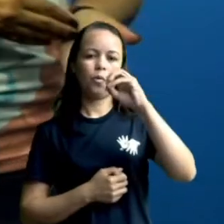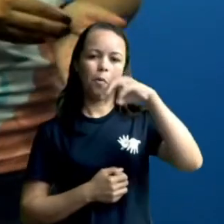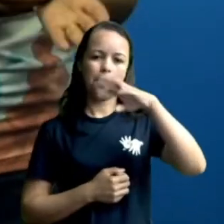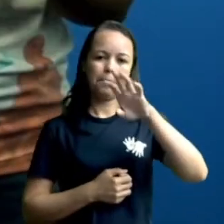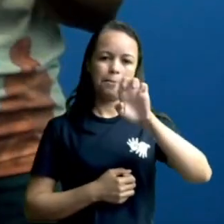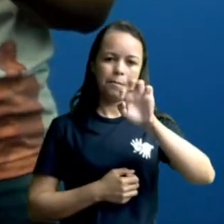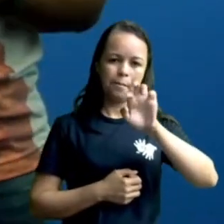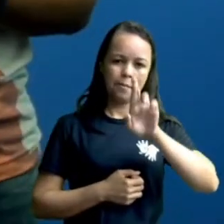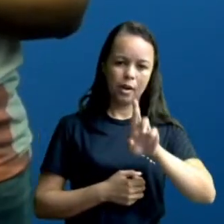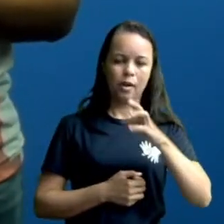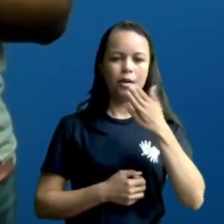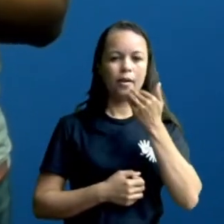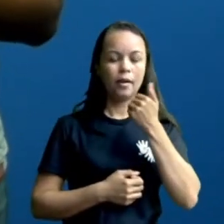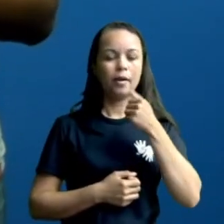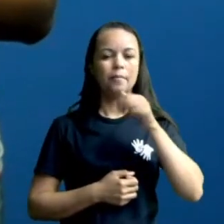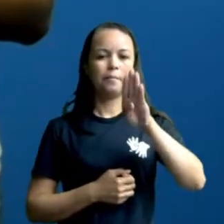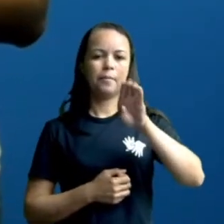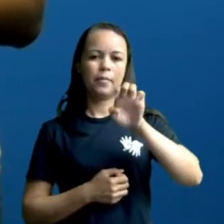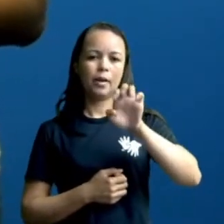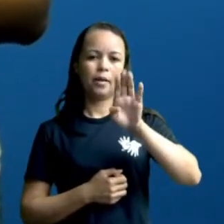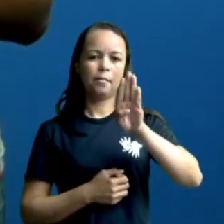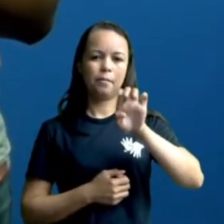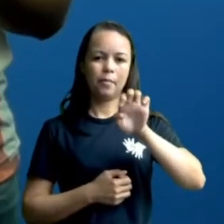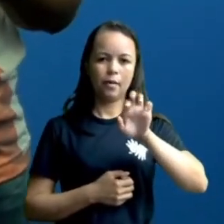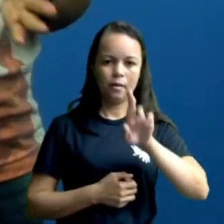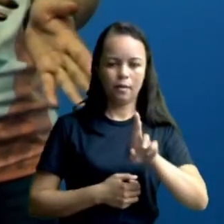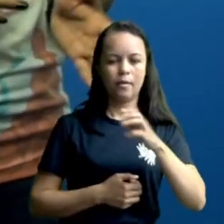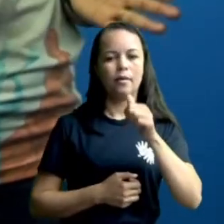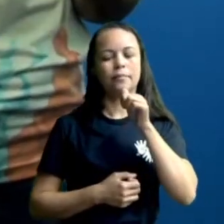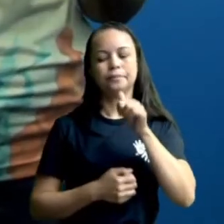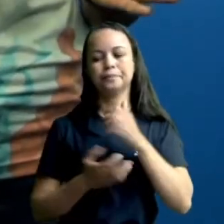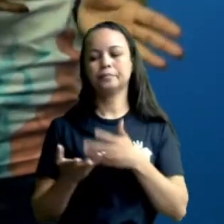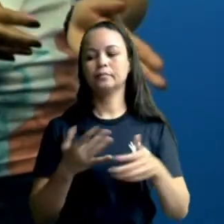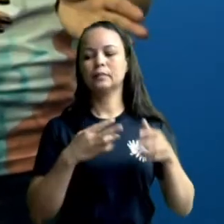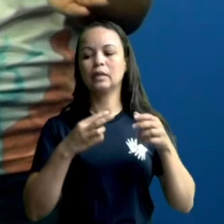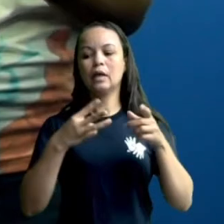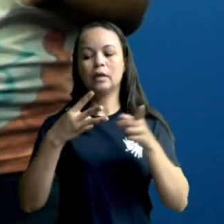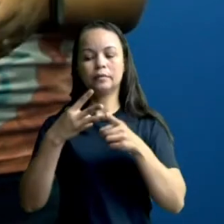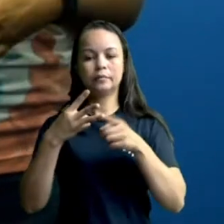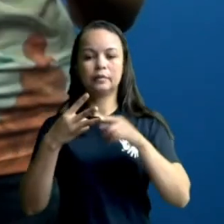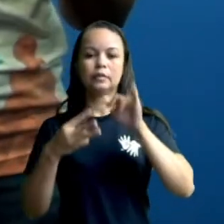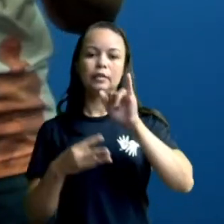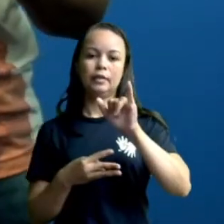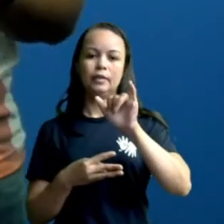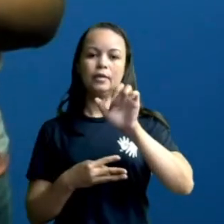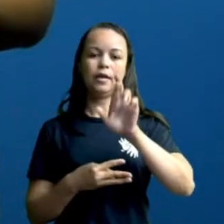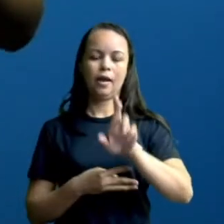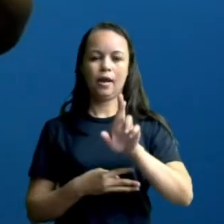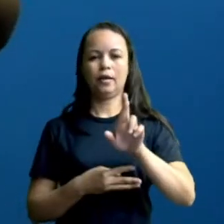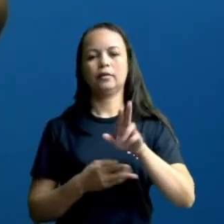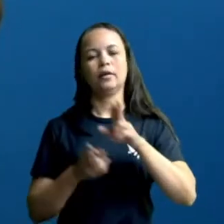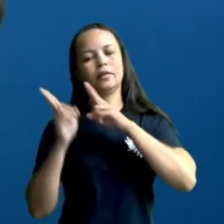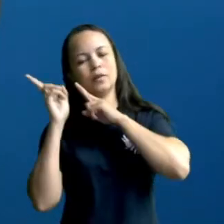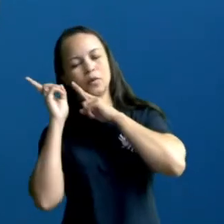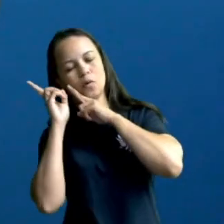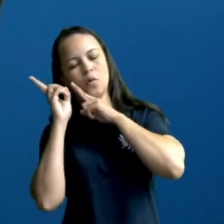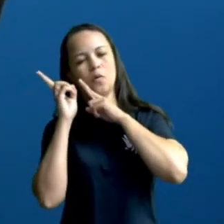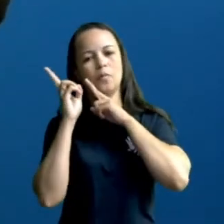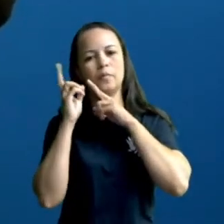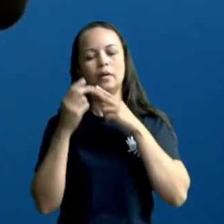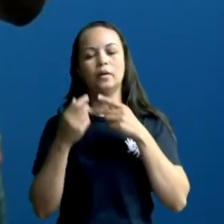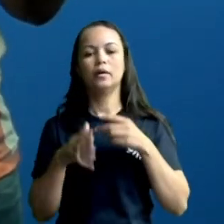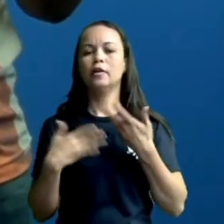os verbos que terminam em IR, que são os verbos de terceira conjugação. Dormir,